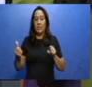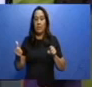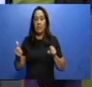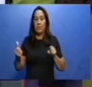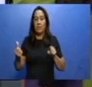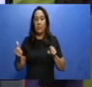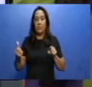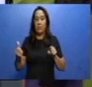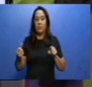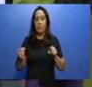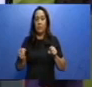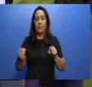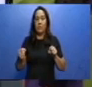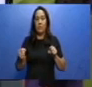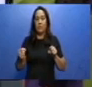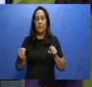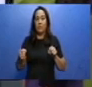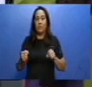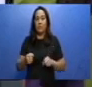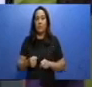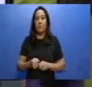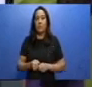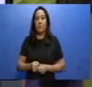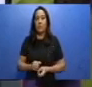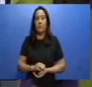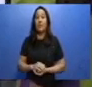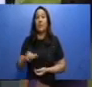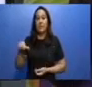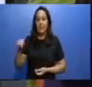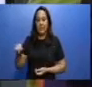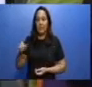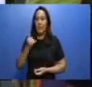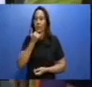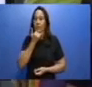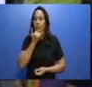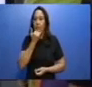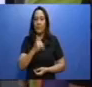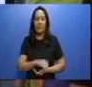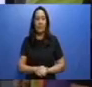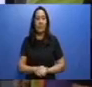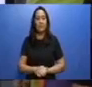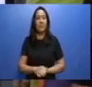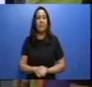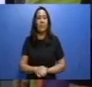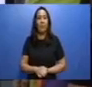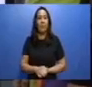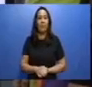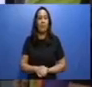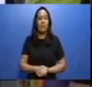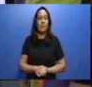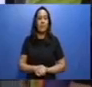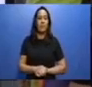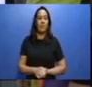vendo? Aí ficou 1, 2, 3, 4, 5, 6, 7. Tá bom?